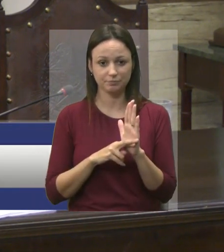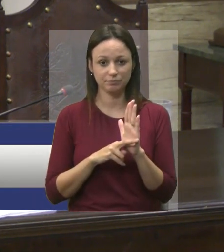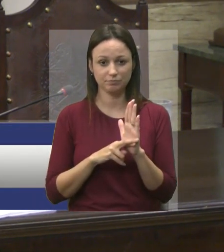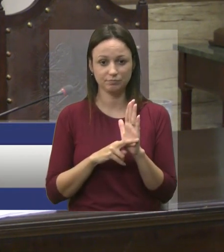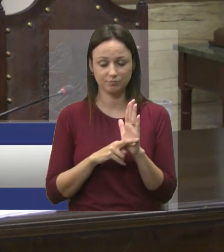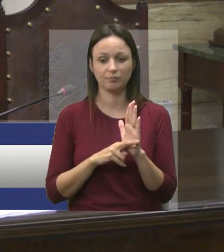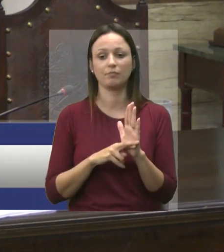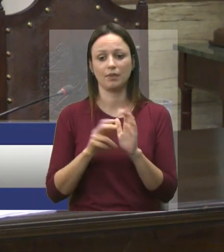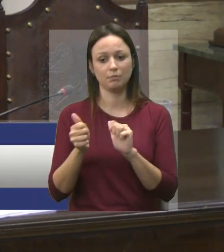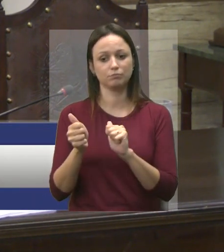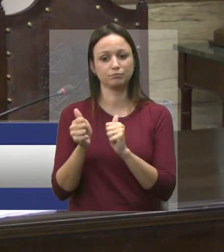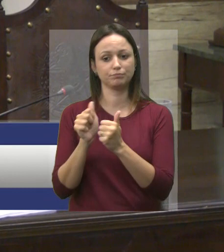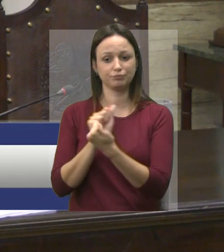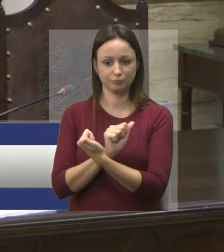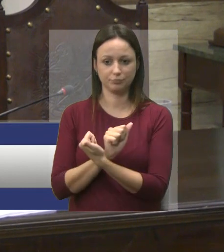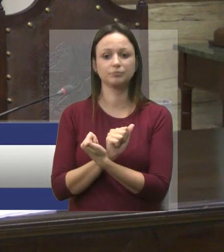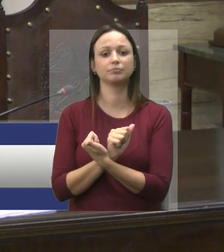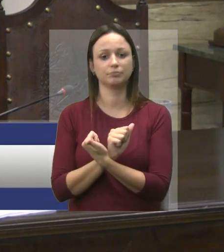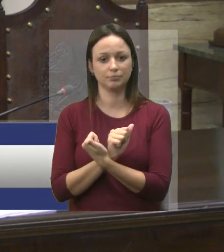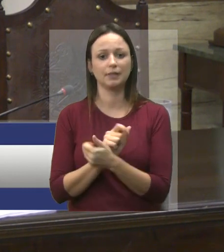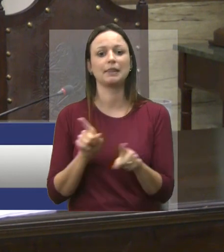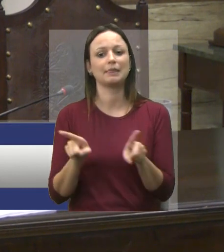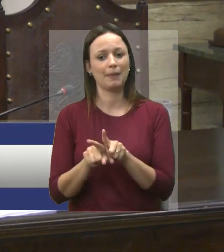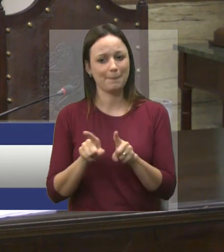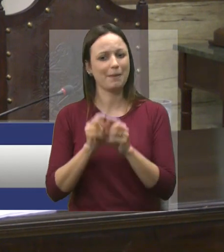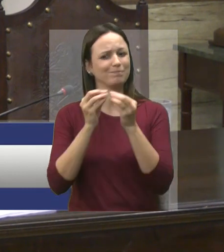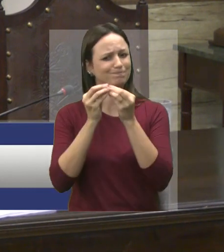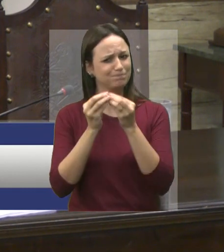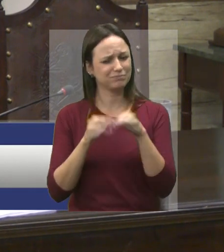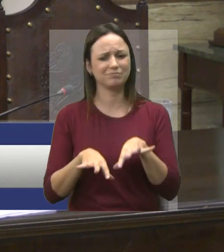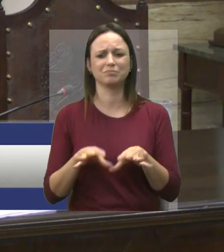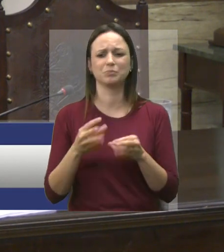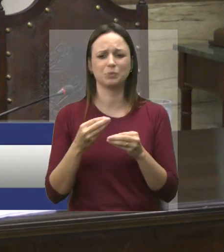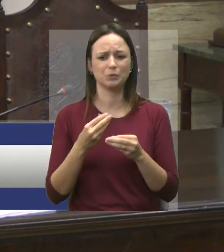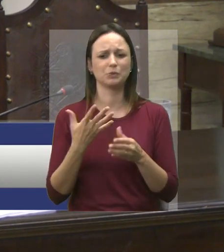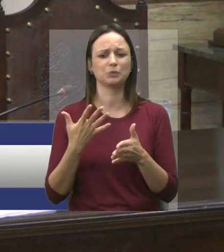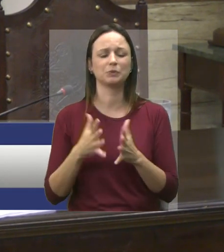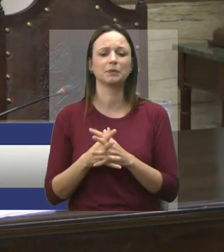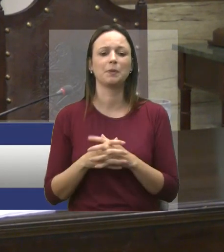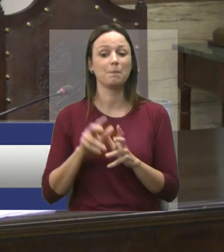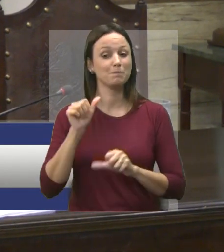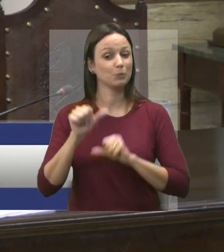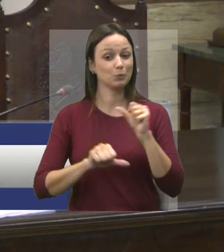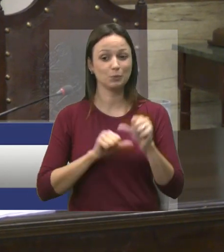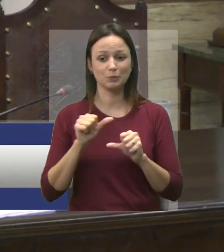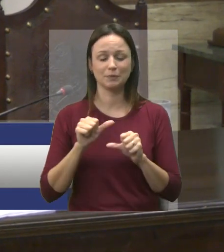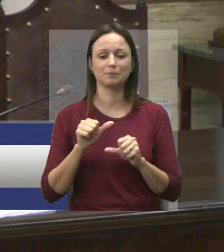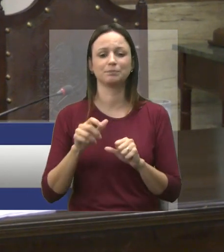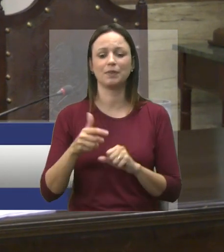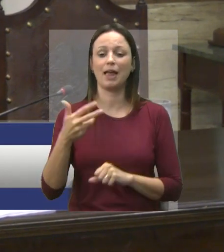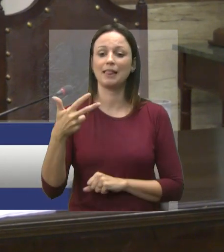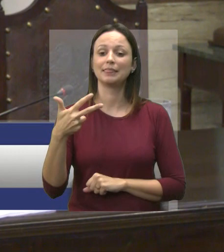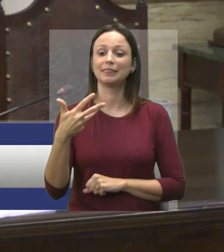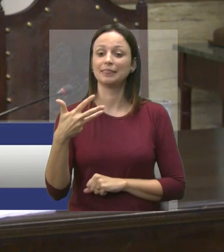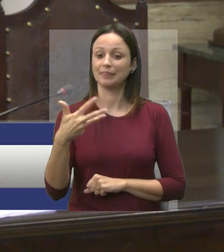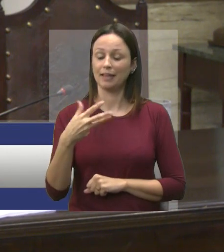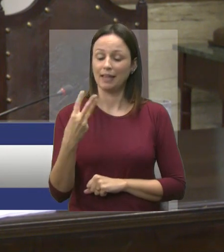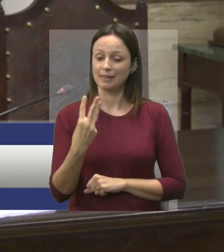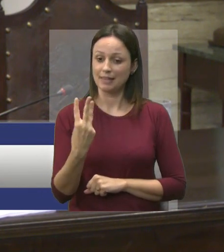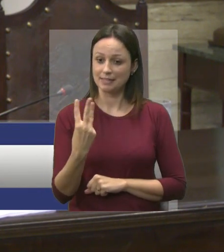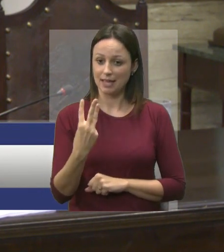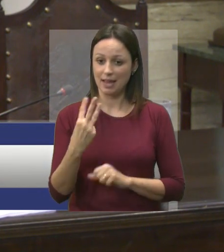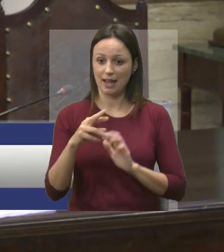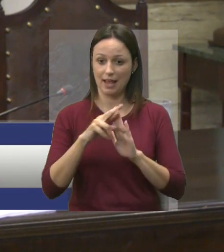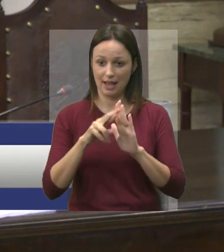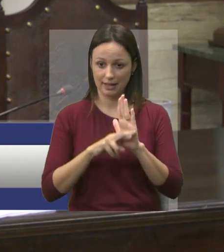de transição, que impacta bastante também. Tá? E a terceira regra de transição